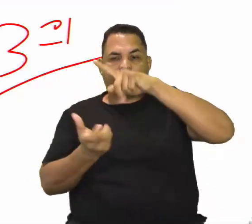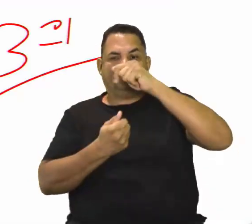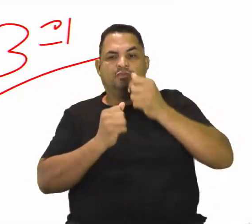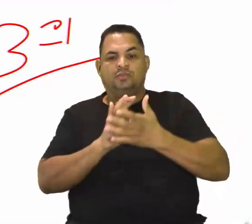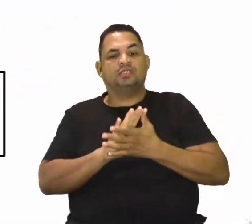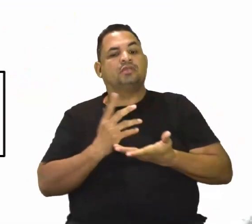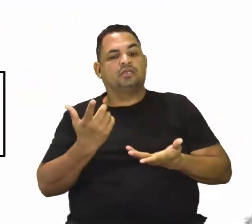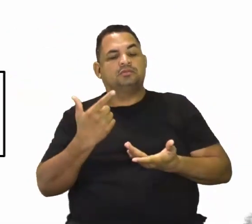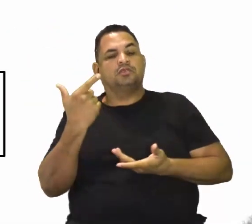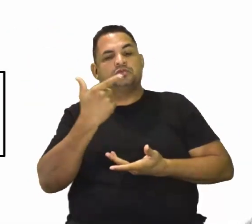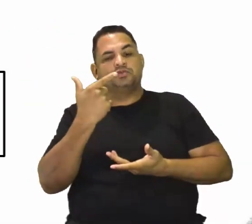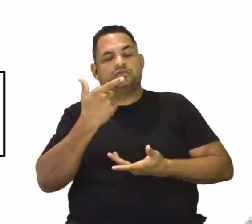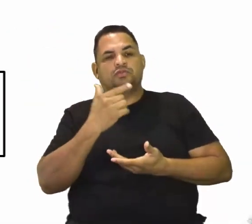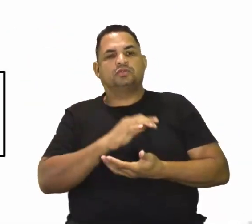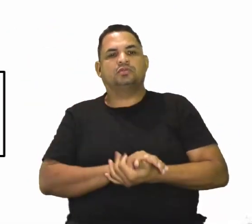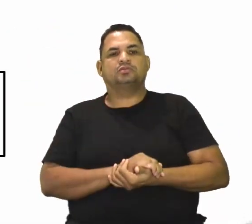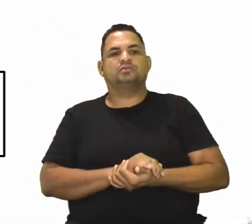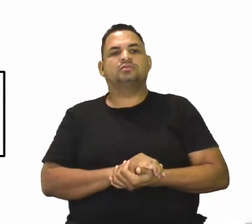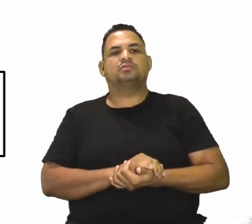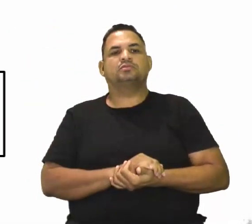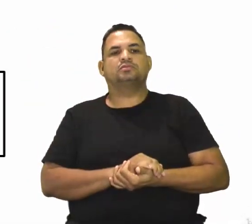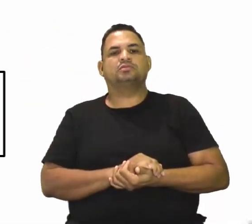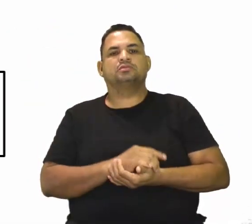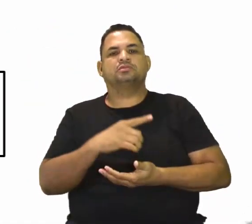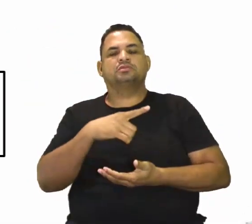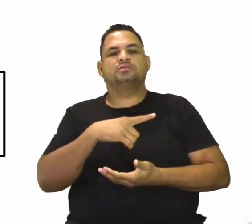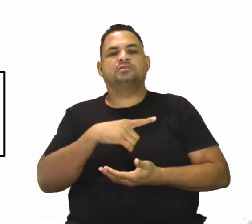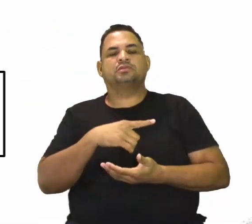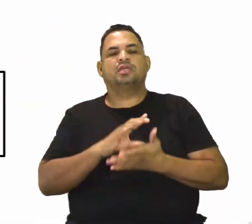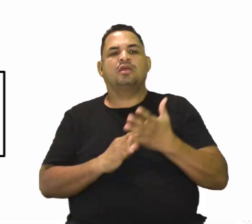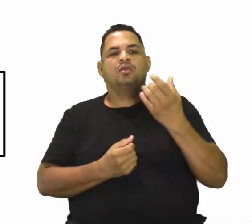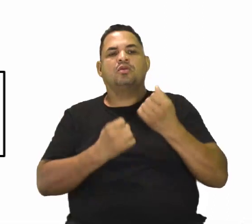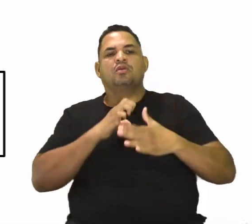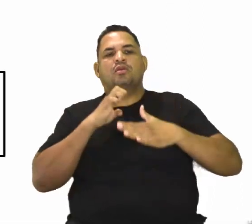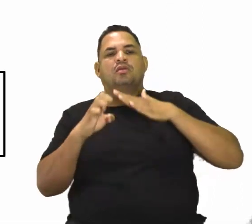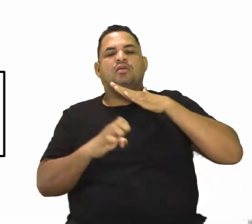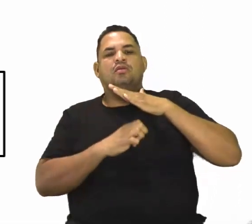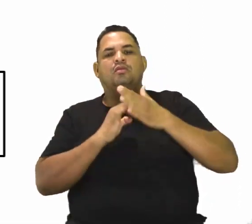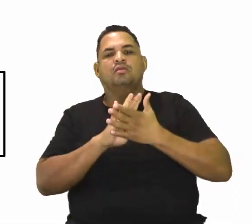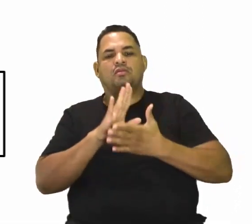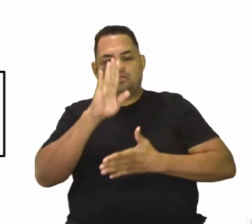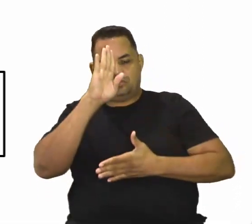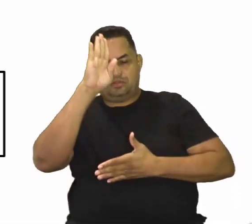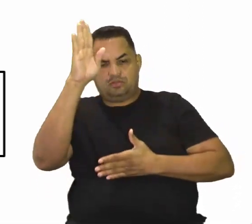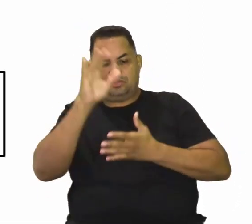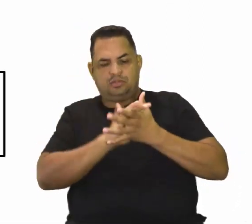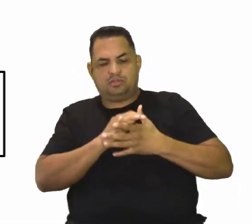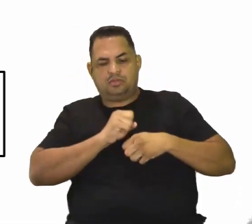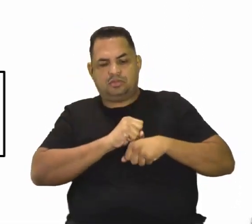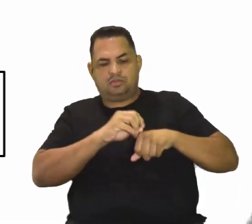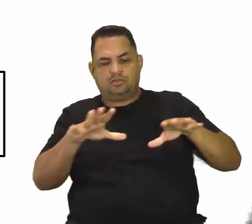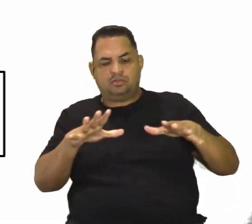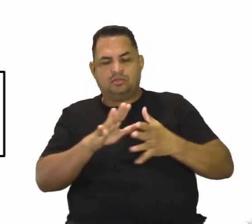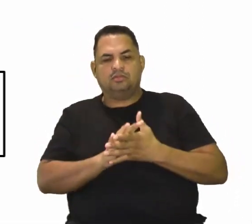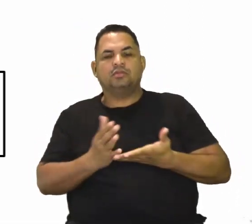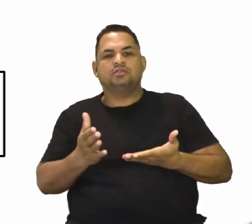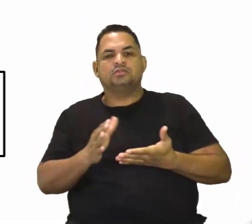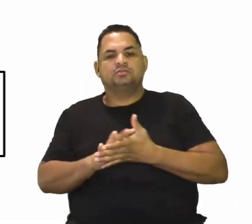a ser a segunda economia do mundo. Nós vimos algumas empresas na expansão